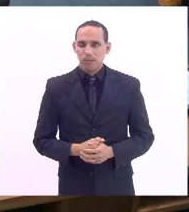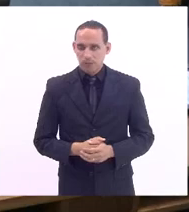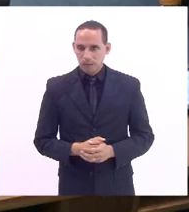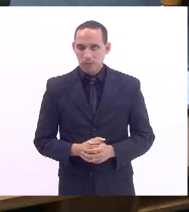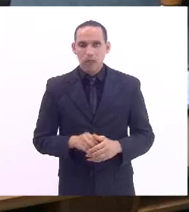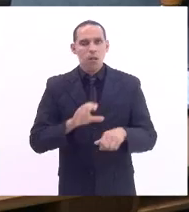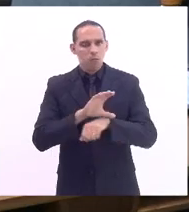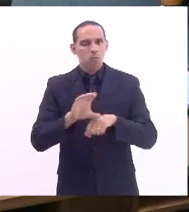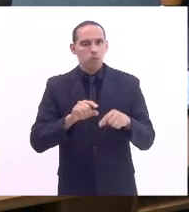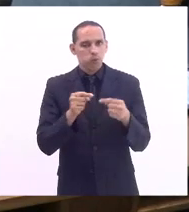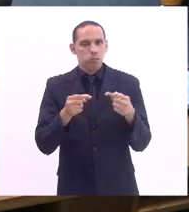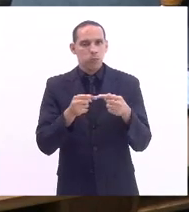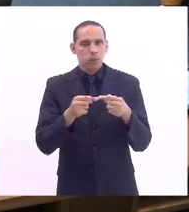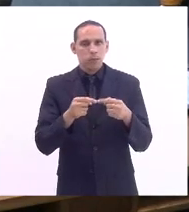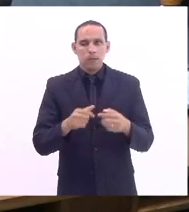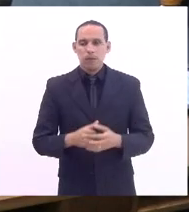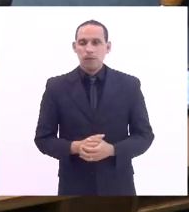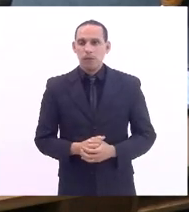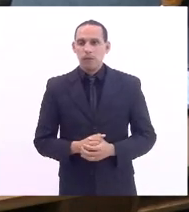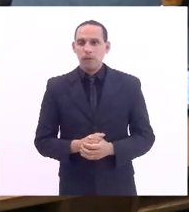Pela constitucionalidade.